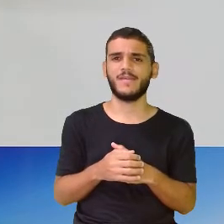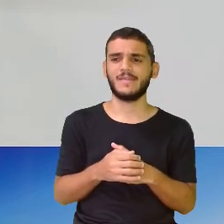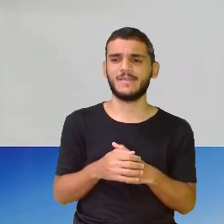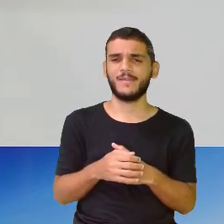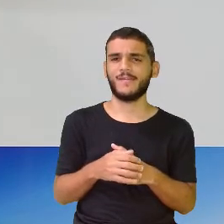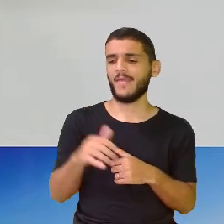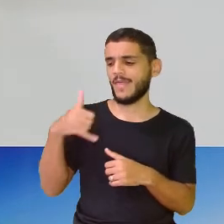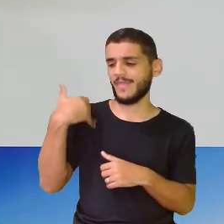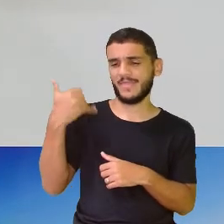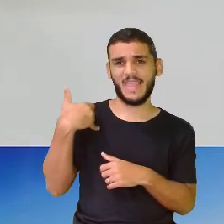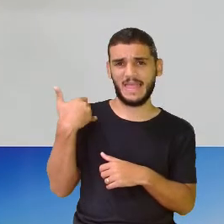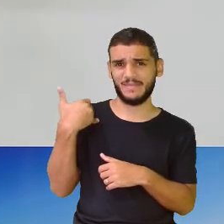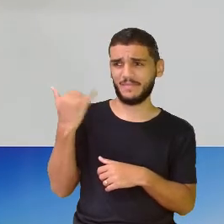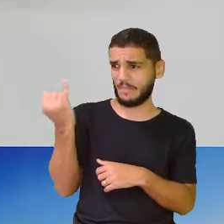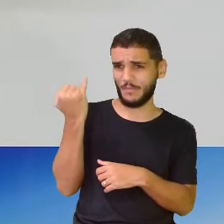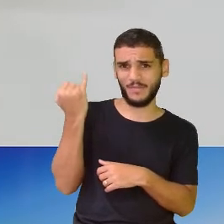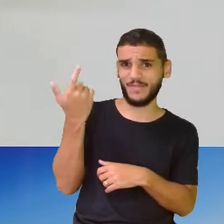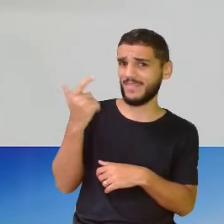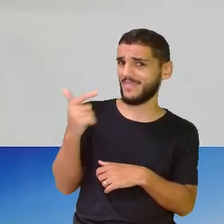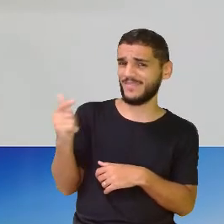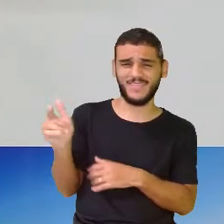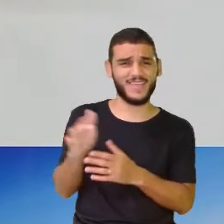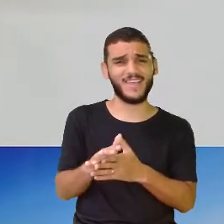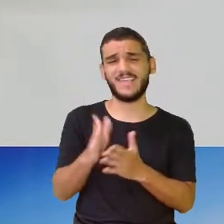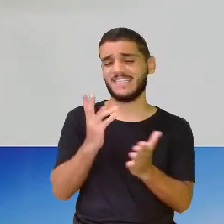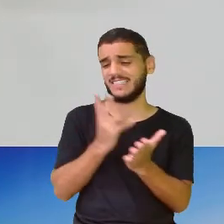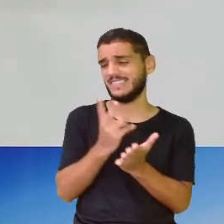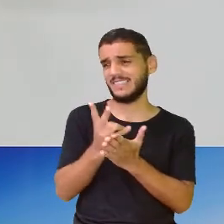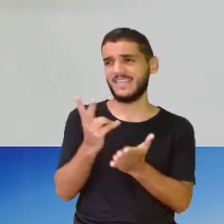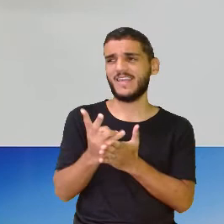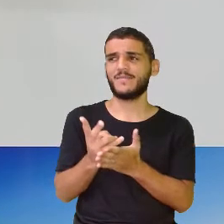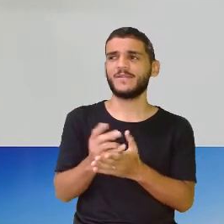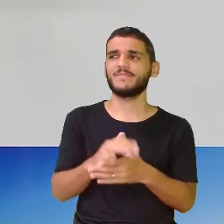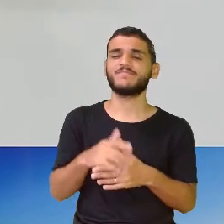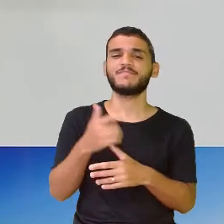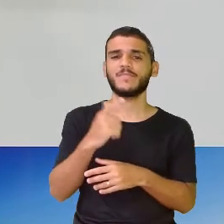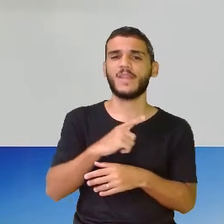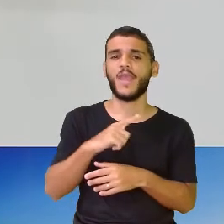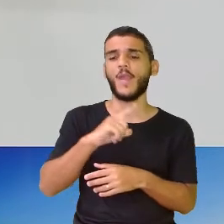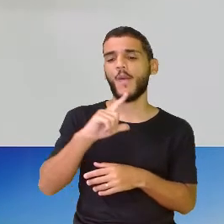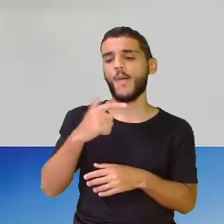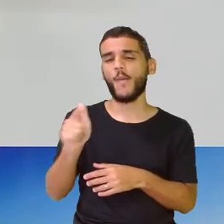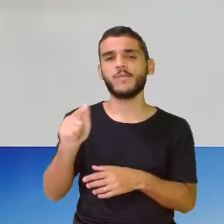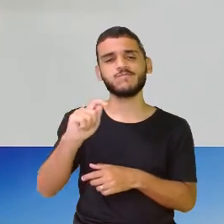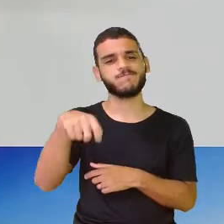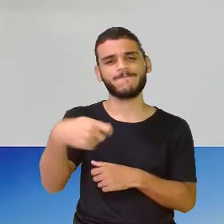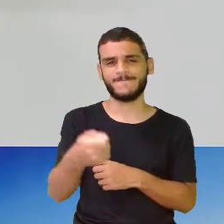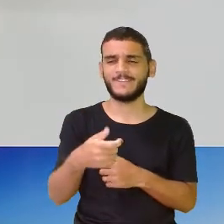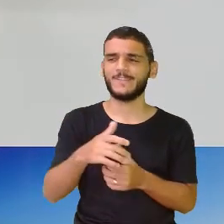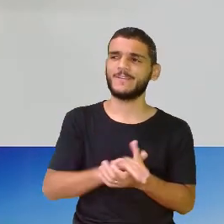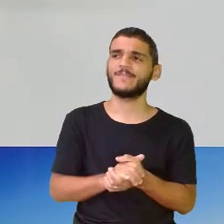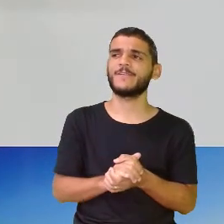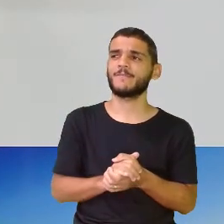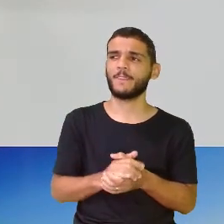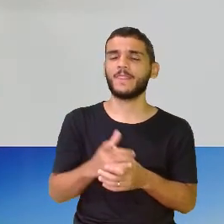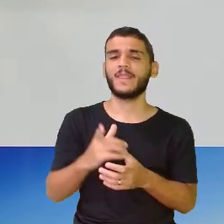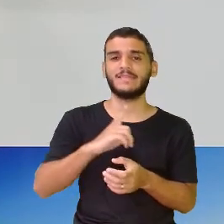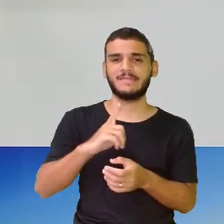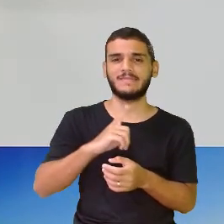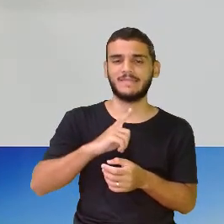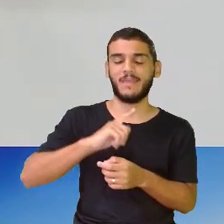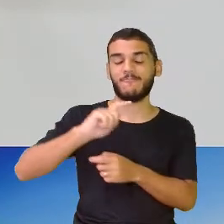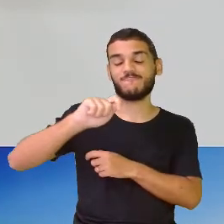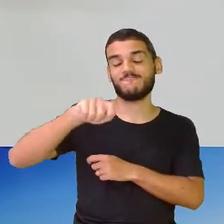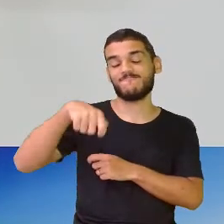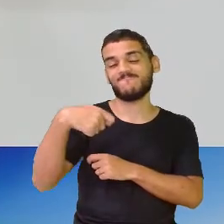gente brinca o tempo todo, minha gente. Mas vamos conhecer outras palavras? Olha só, existem algumas palavras